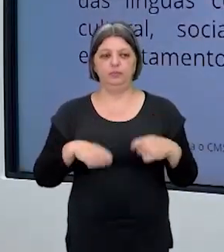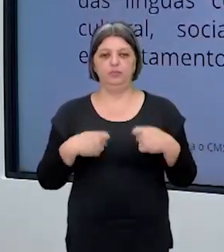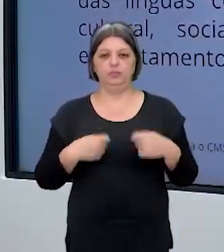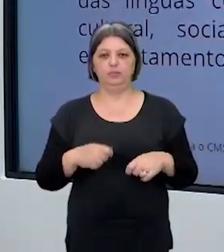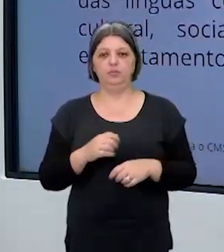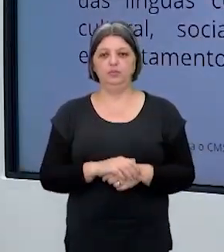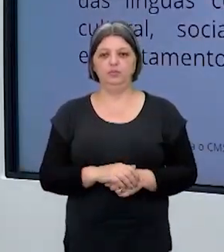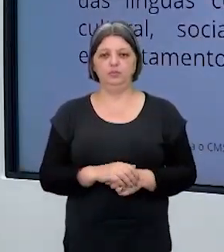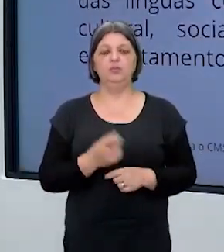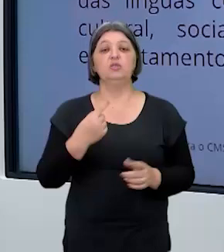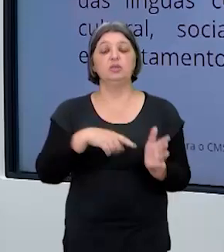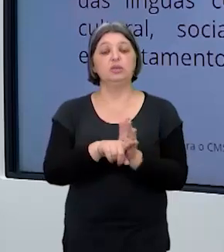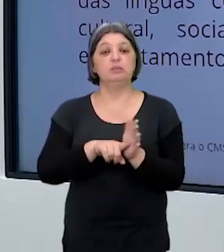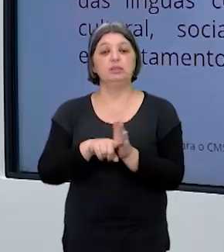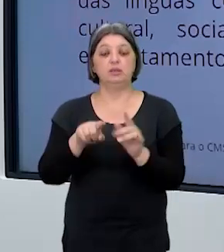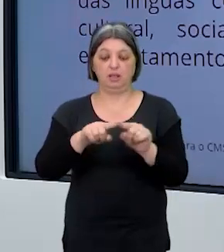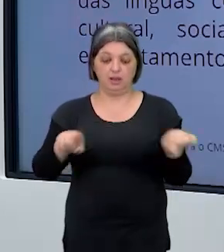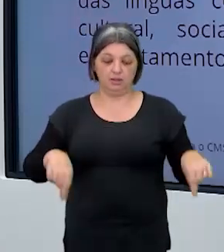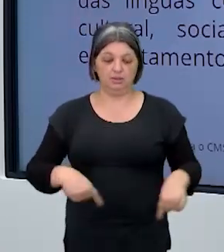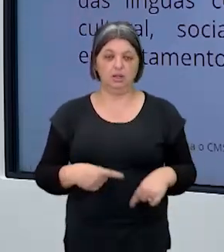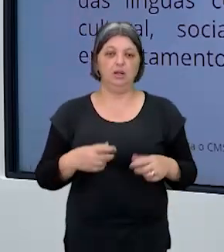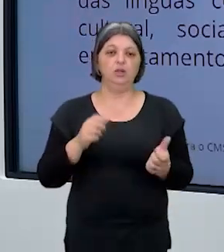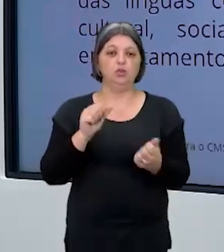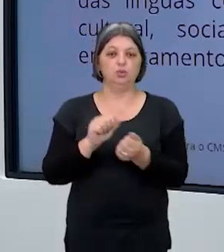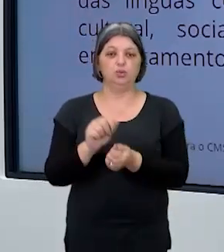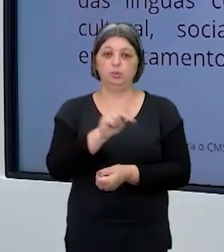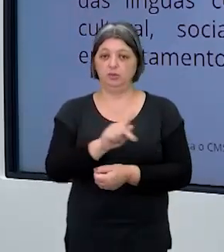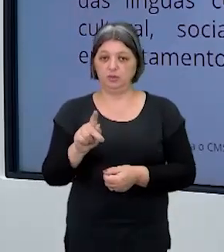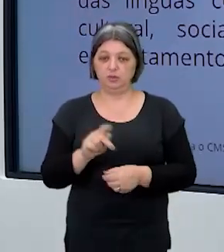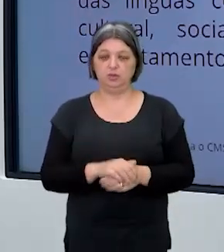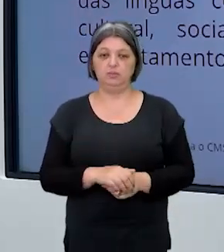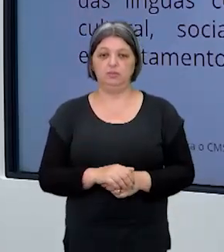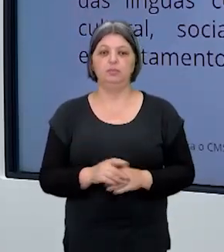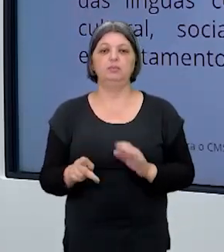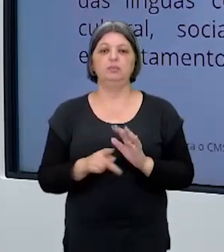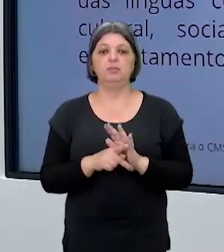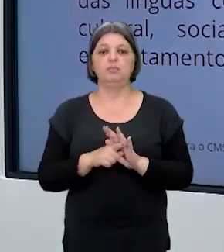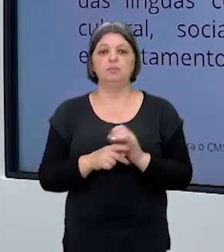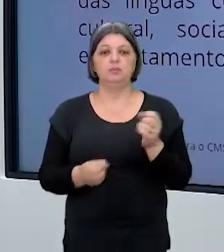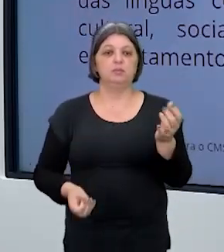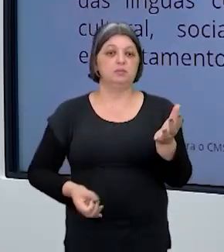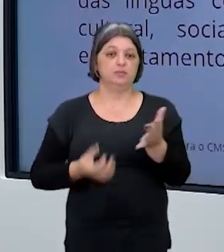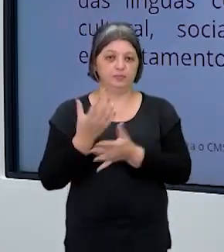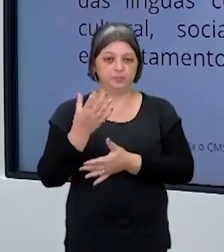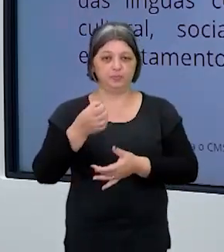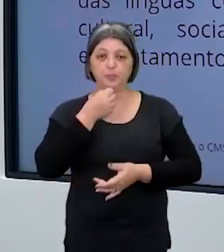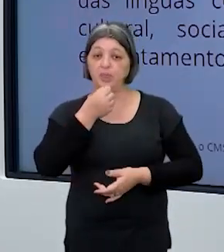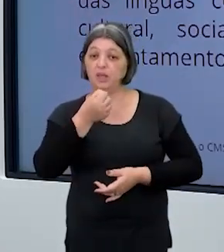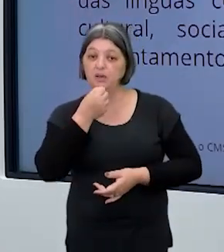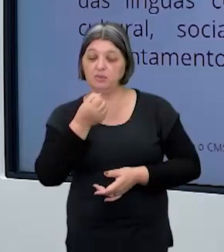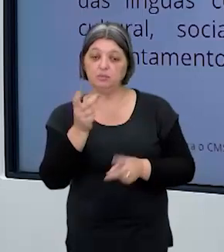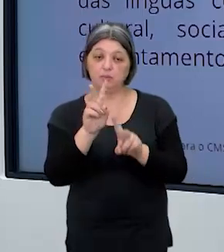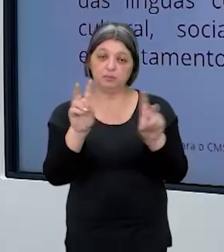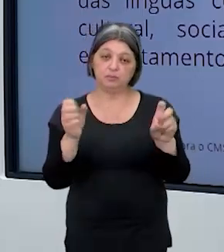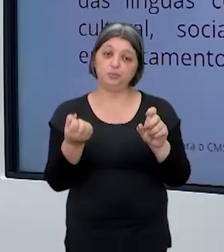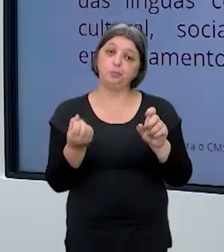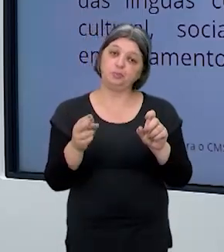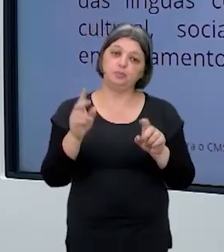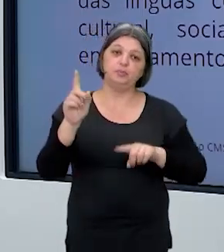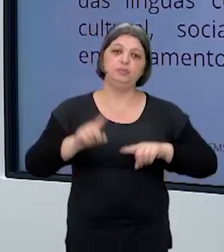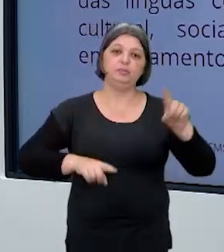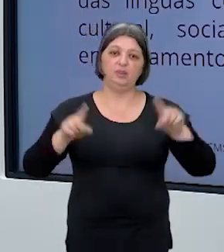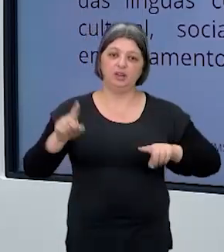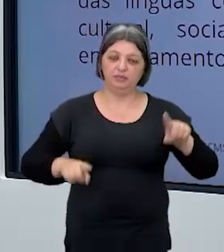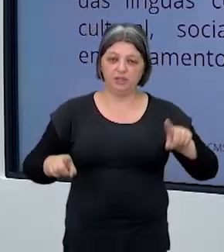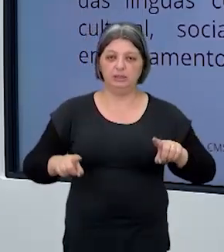do que vocês pesquisaram em sala com o professor de vocês, produzir uma entrevista sobre essa temática, ou sobre as variedades